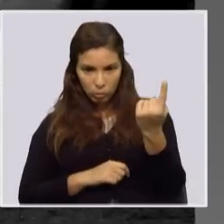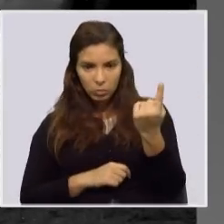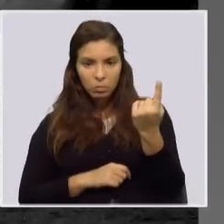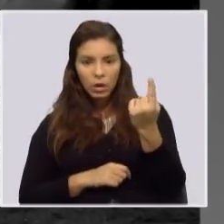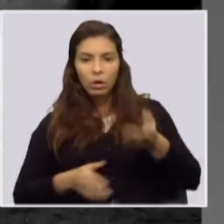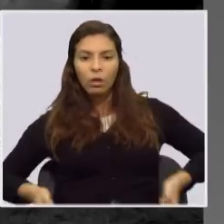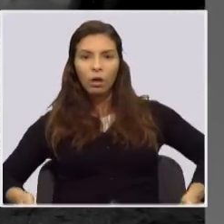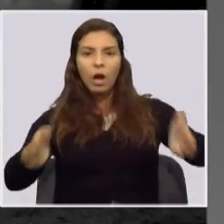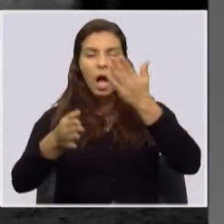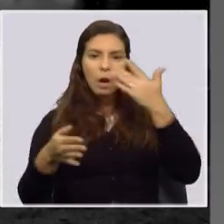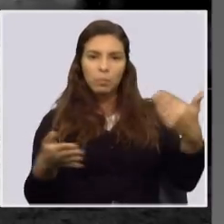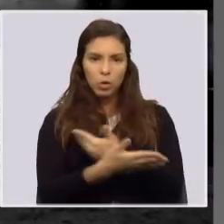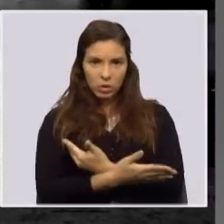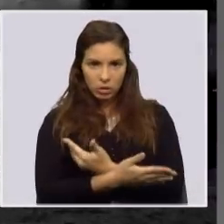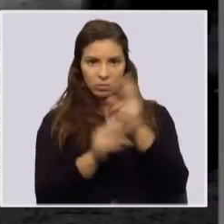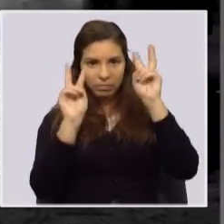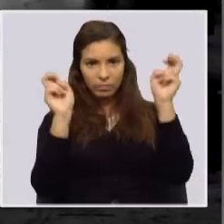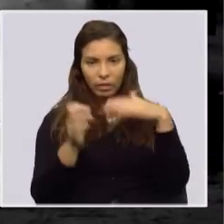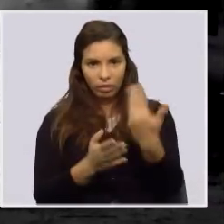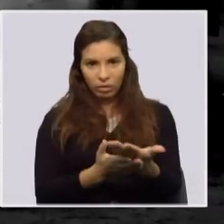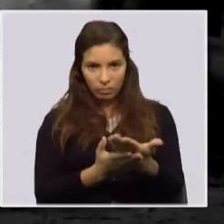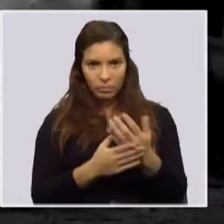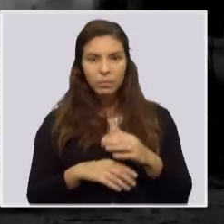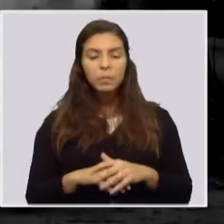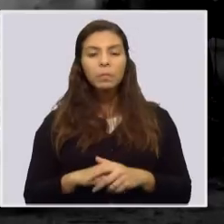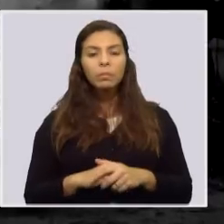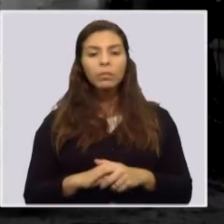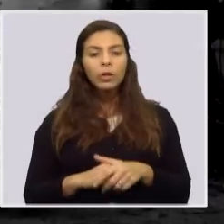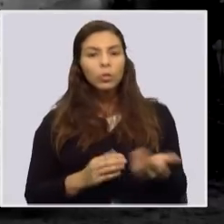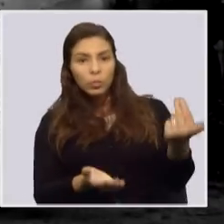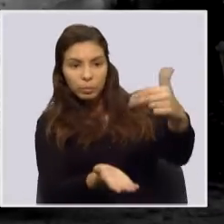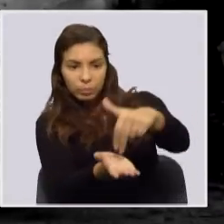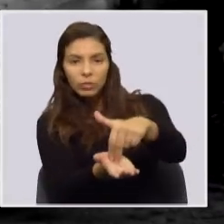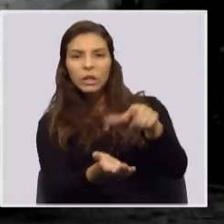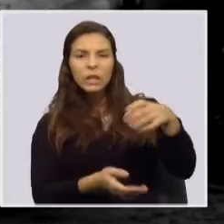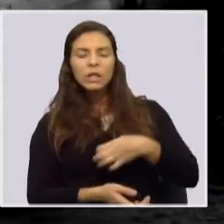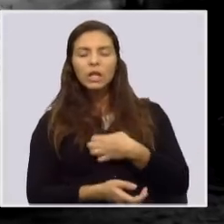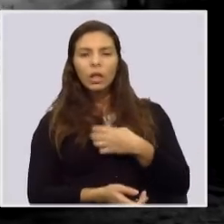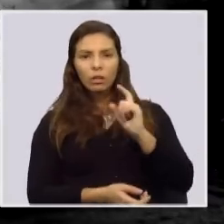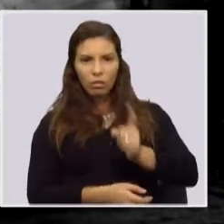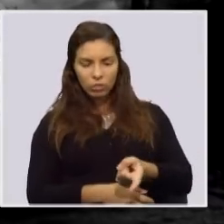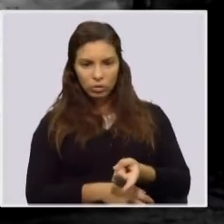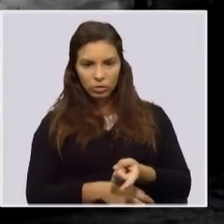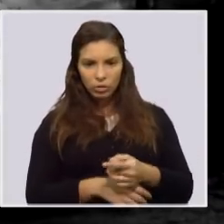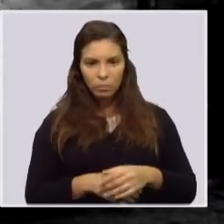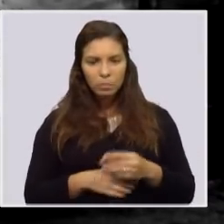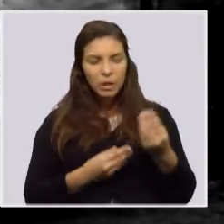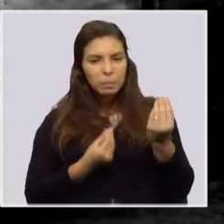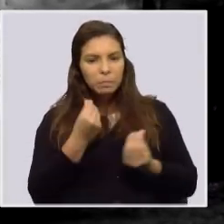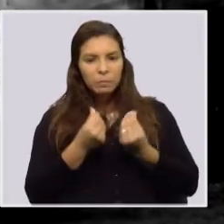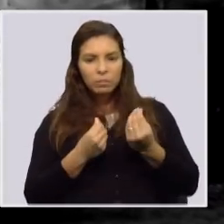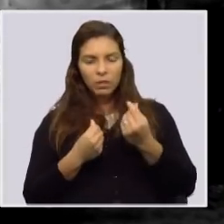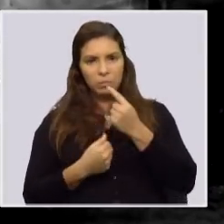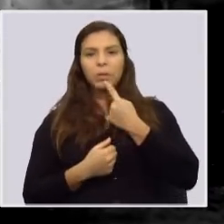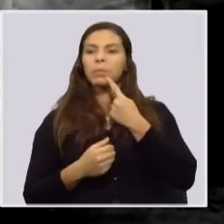também uma fotografia, a Estrada da Morte. Tu estiveste aqui e como é que foi o cenário aqui?